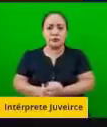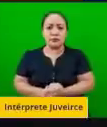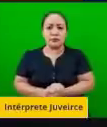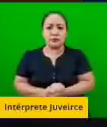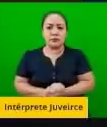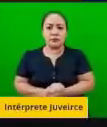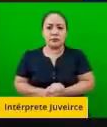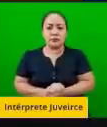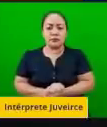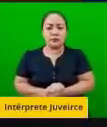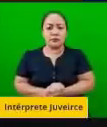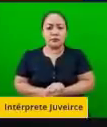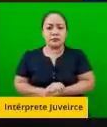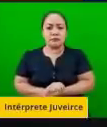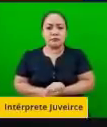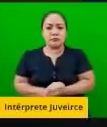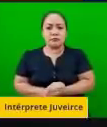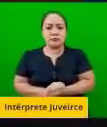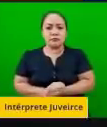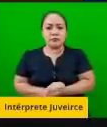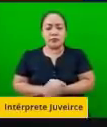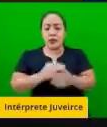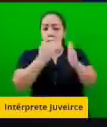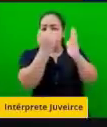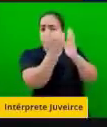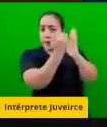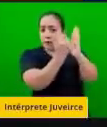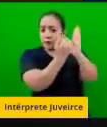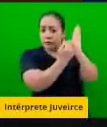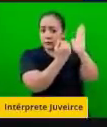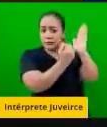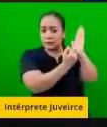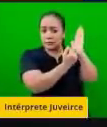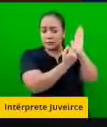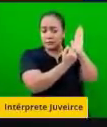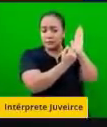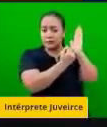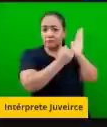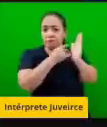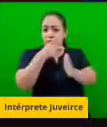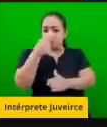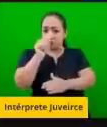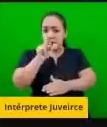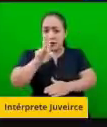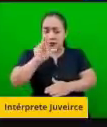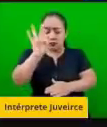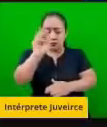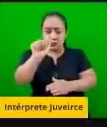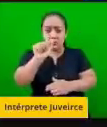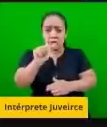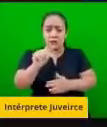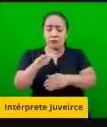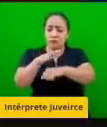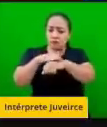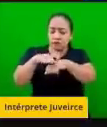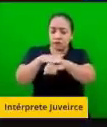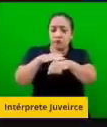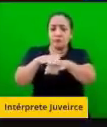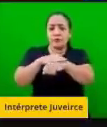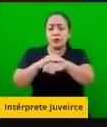Bem, como pontos de pauta para essa nossa conversa, nós vamos